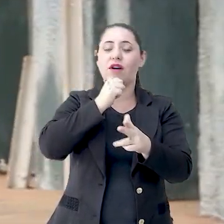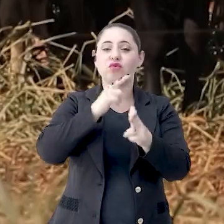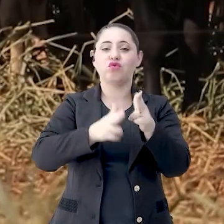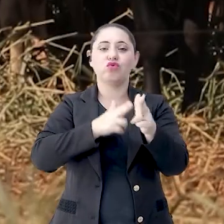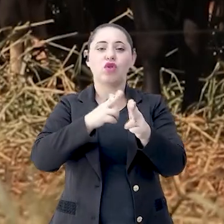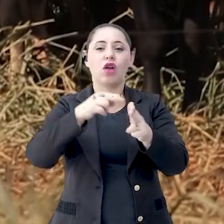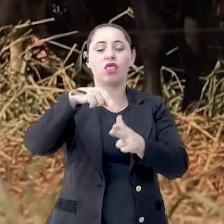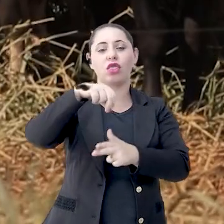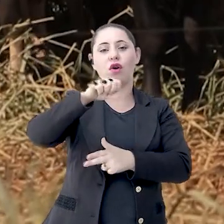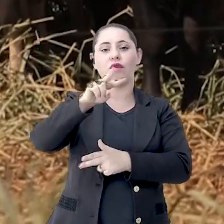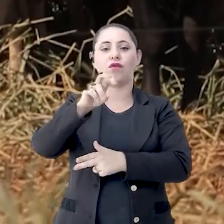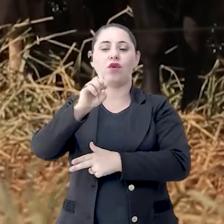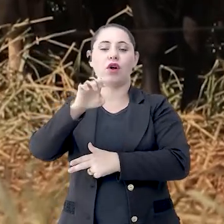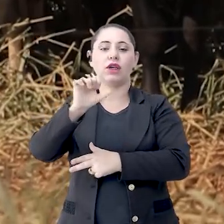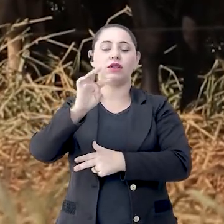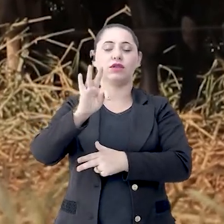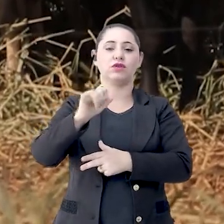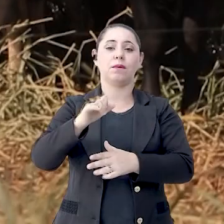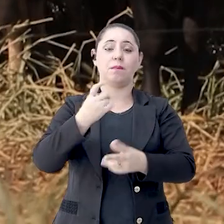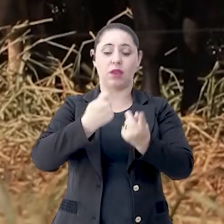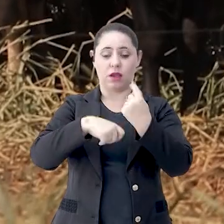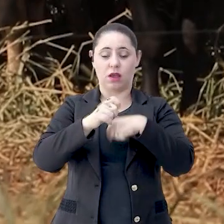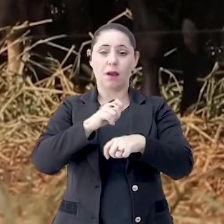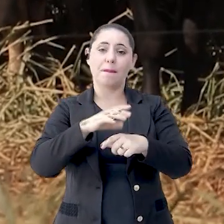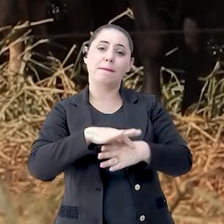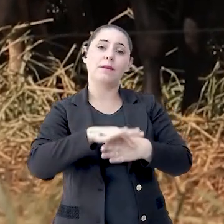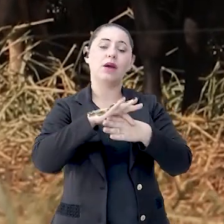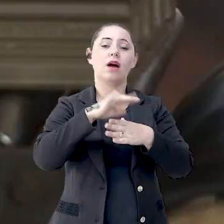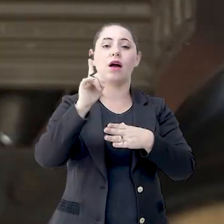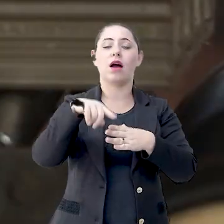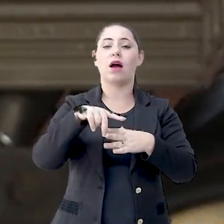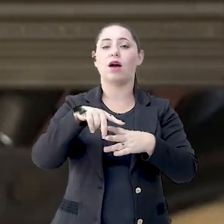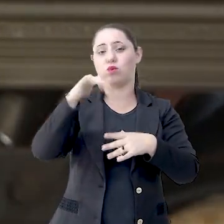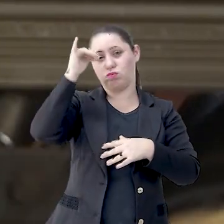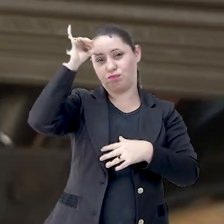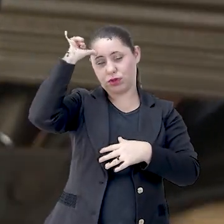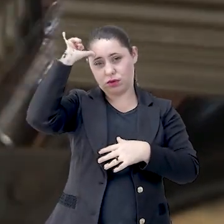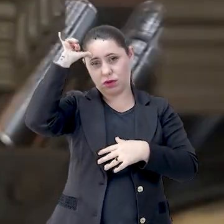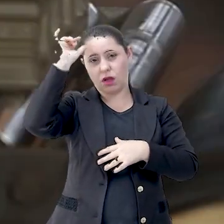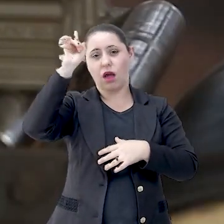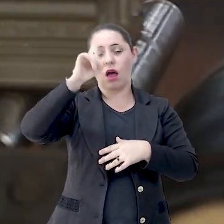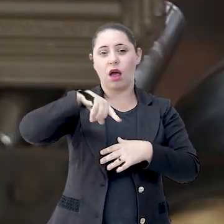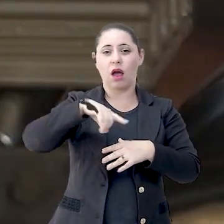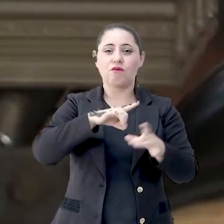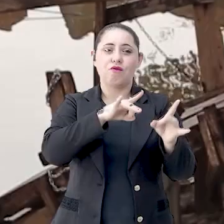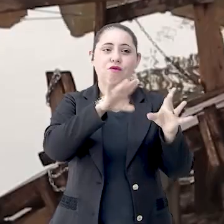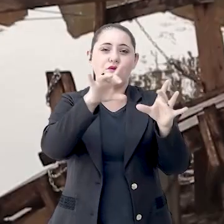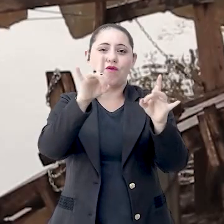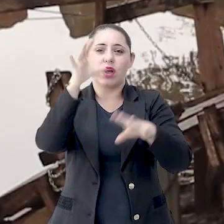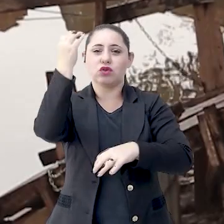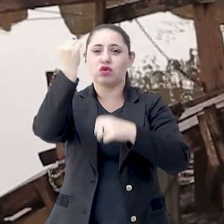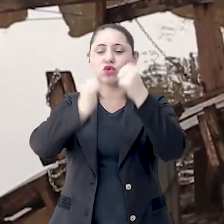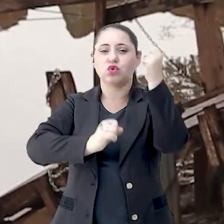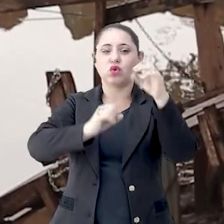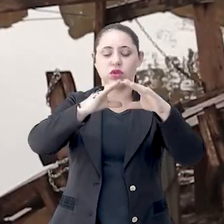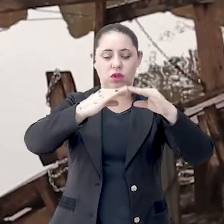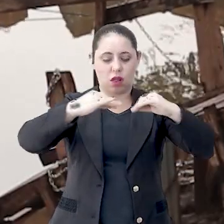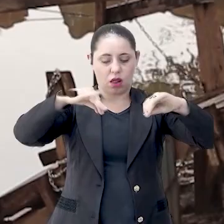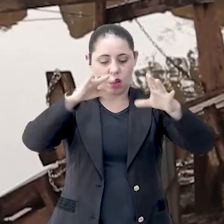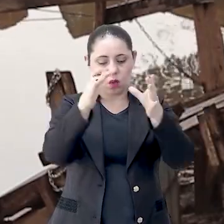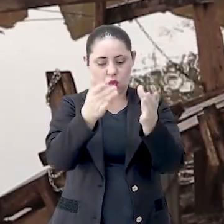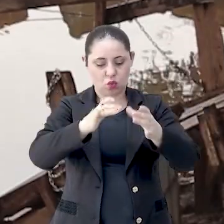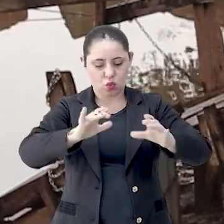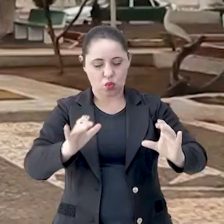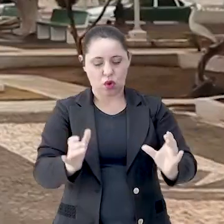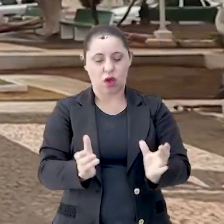Suas principais atividades econômicas são a agropecuária, comércio e indústrias de cerâmica, turismo de pesca